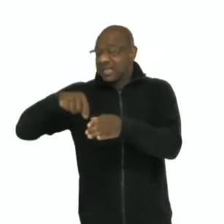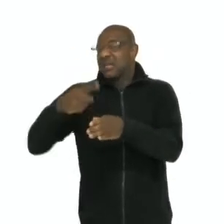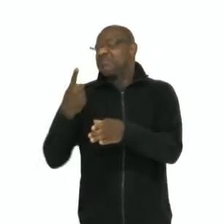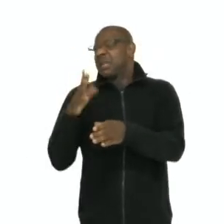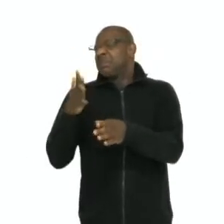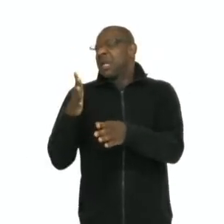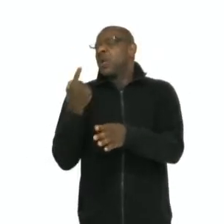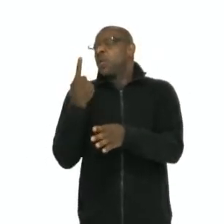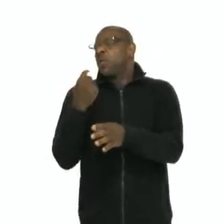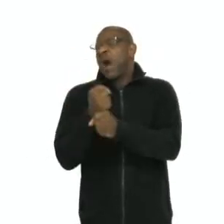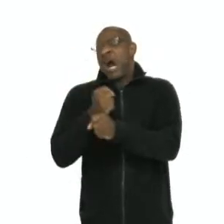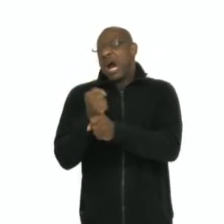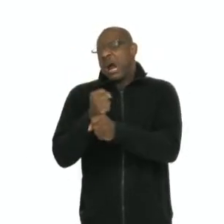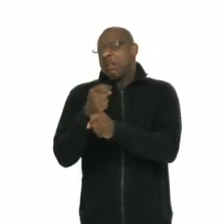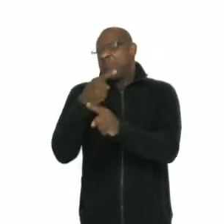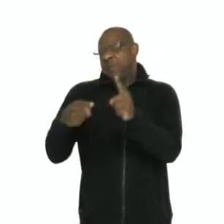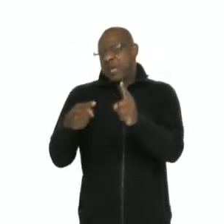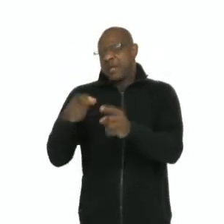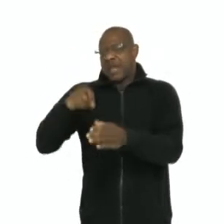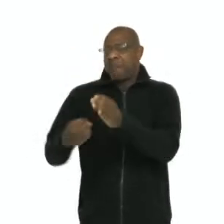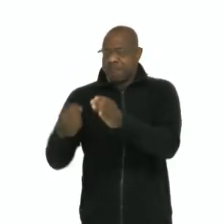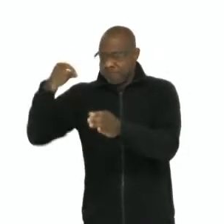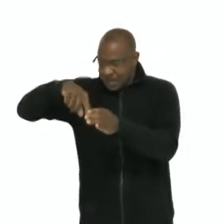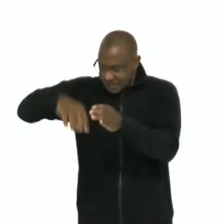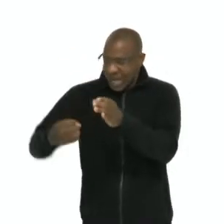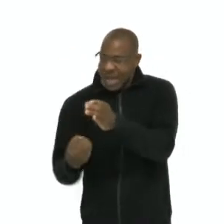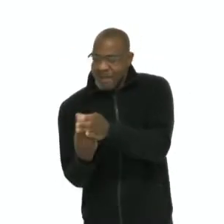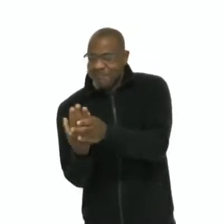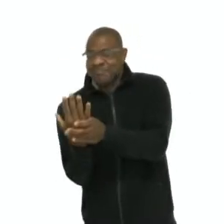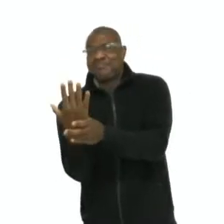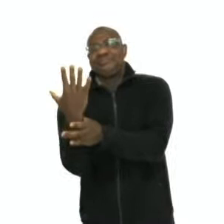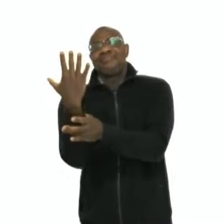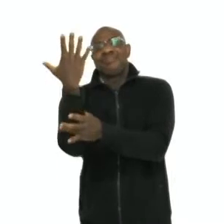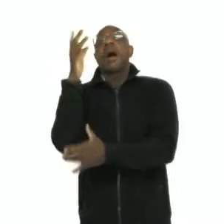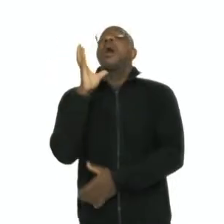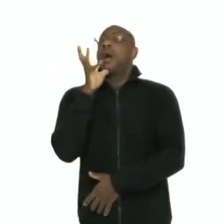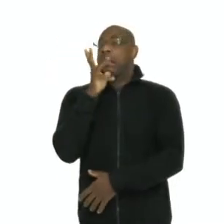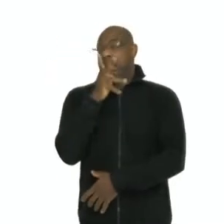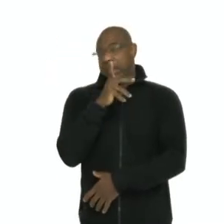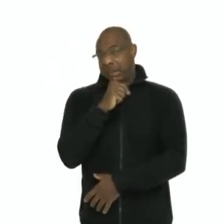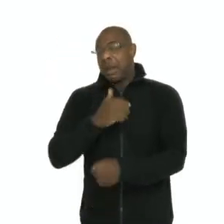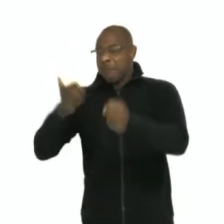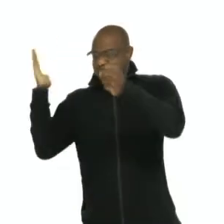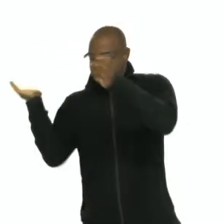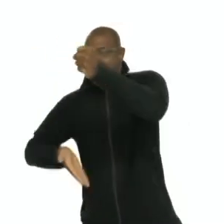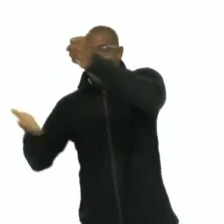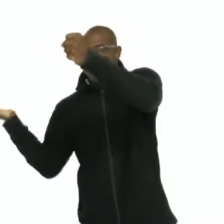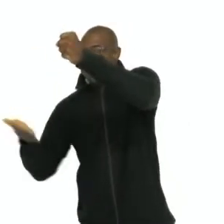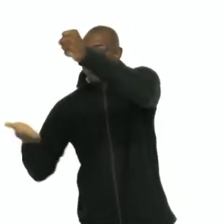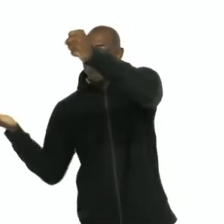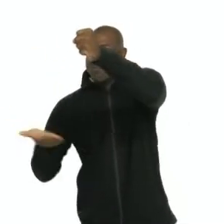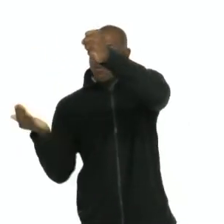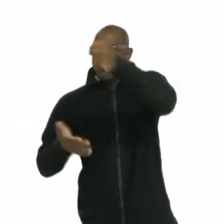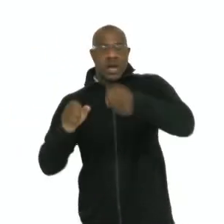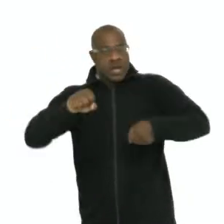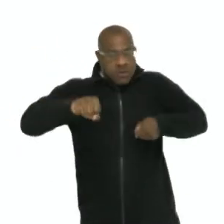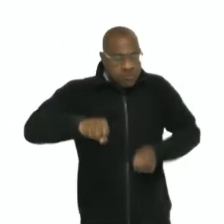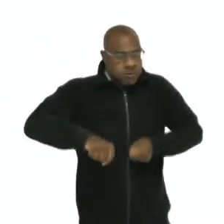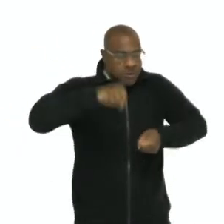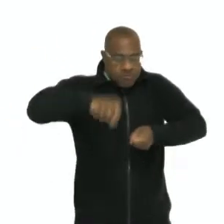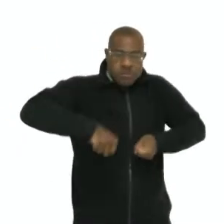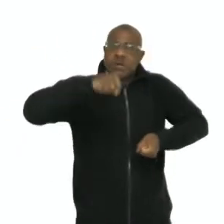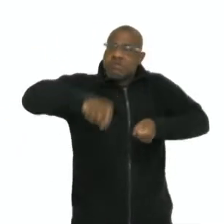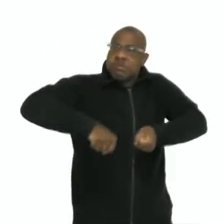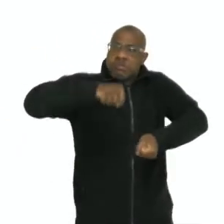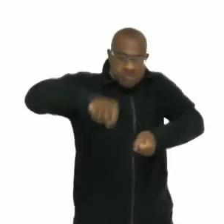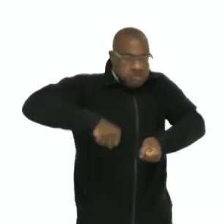estar pronta para o corte, né? E aí cortavam, aí moíam essa cana. Desse caldo, então,